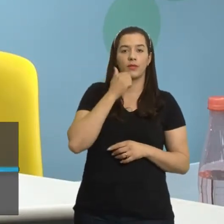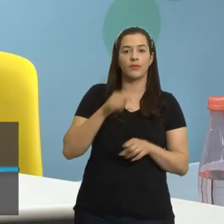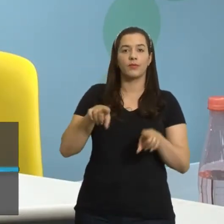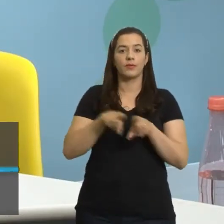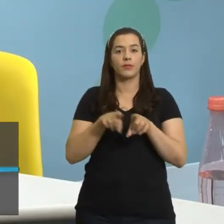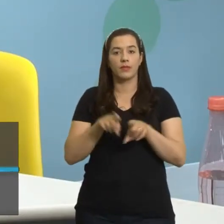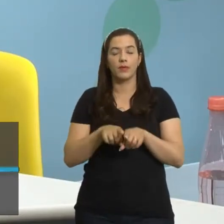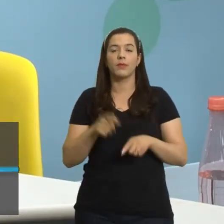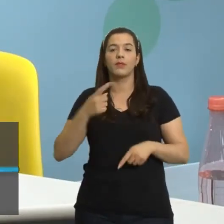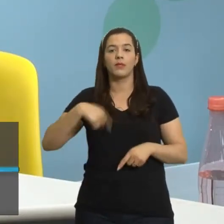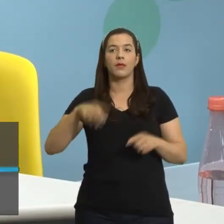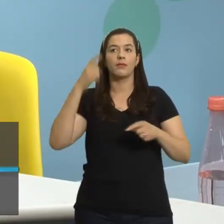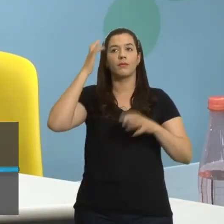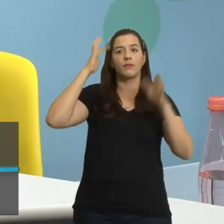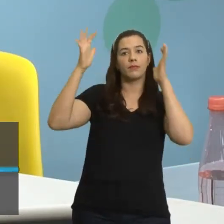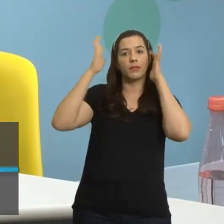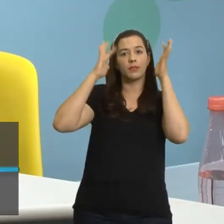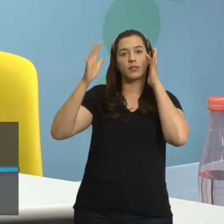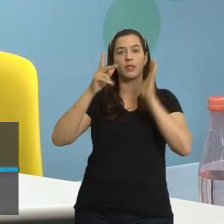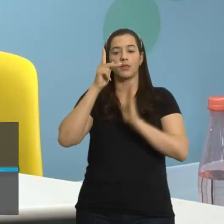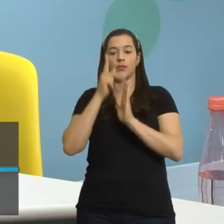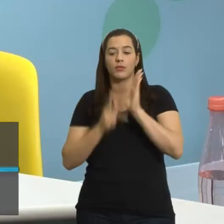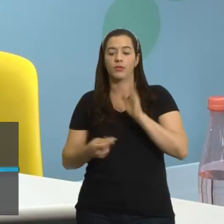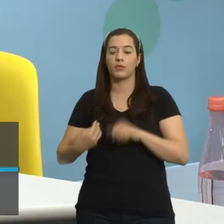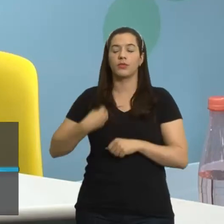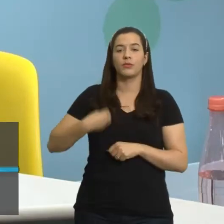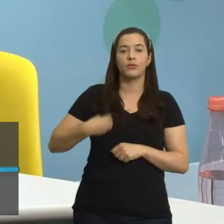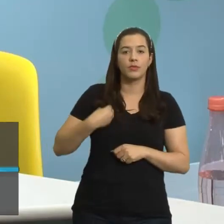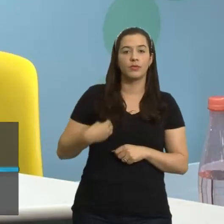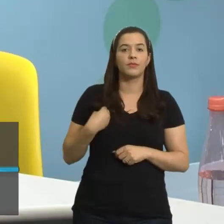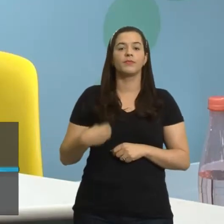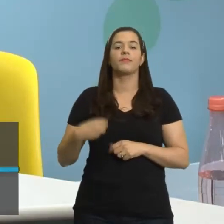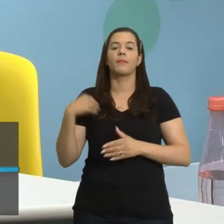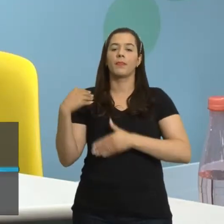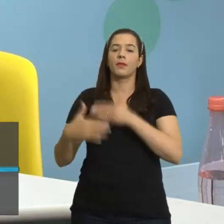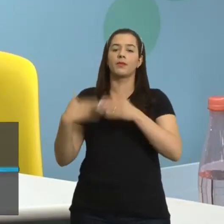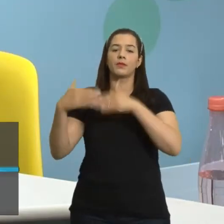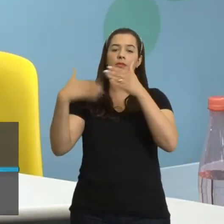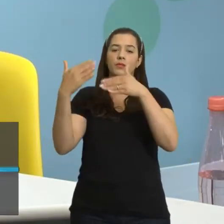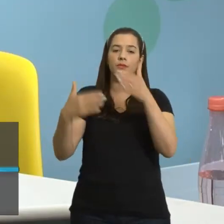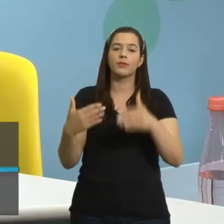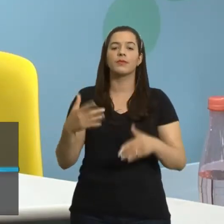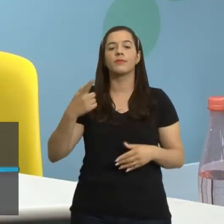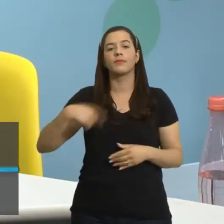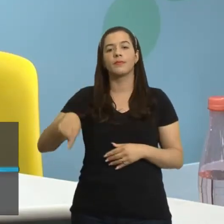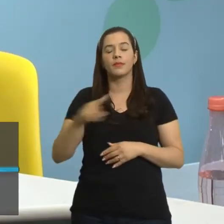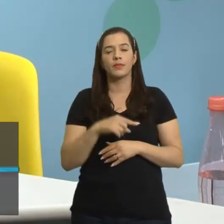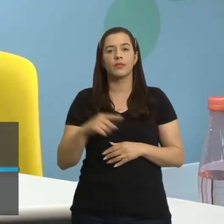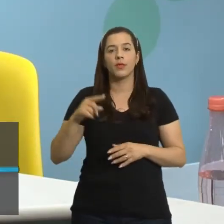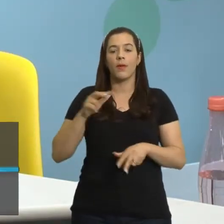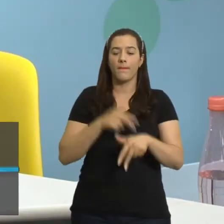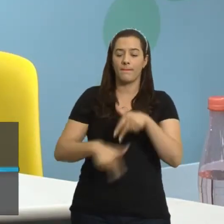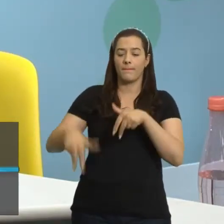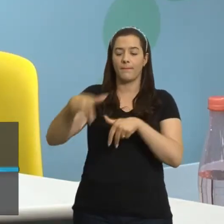até fazê-los pensar no projeto de vida, no desenvolvimento do